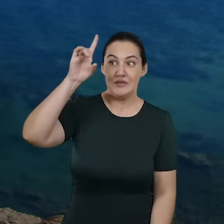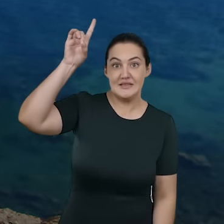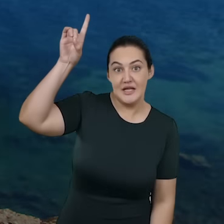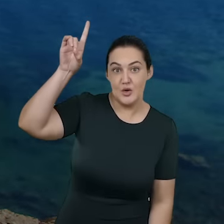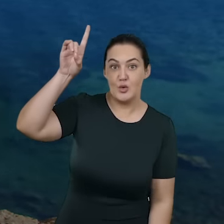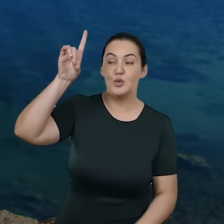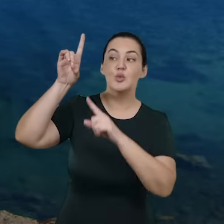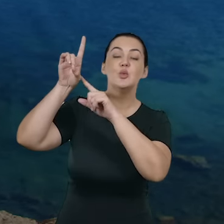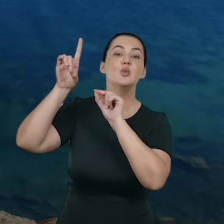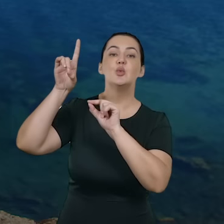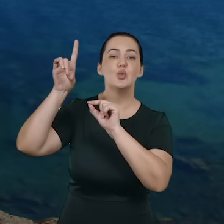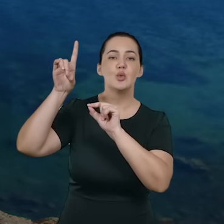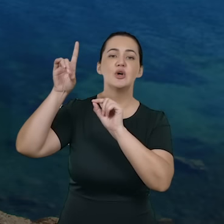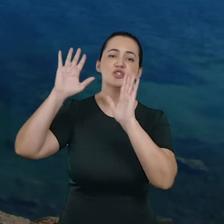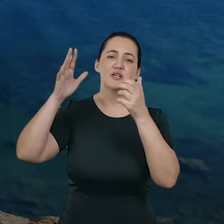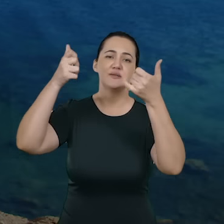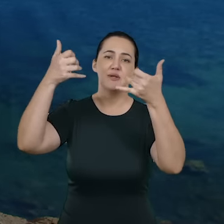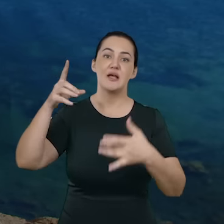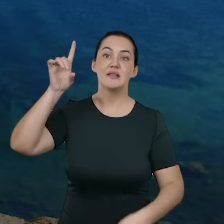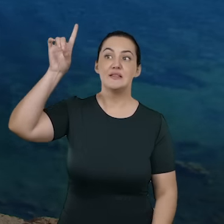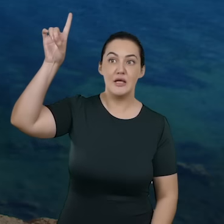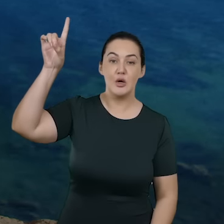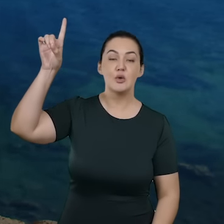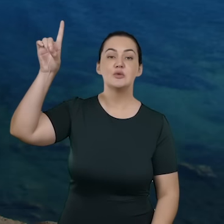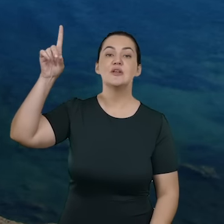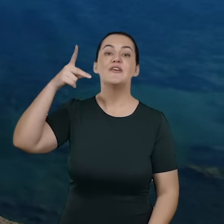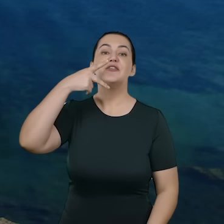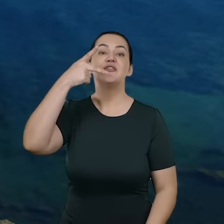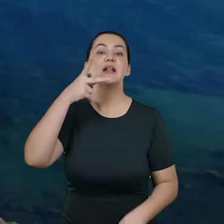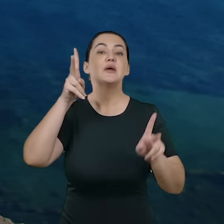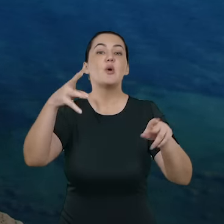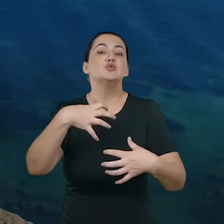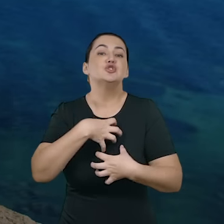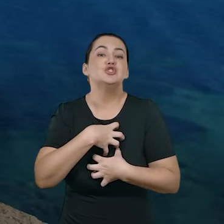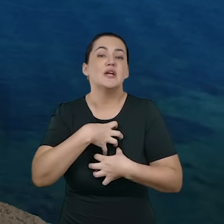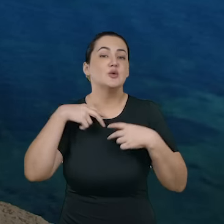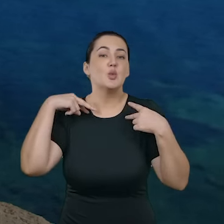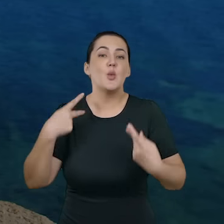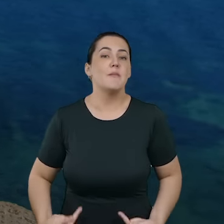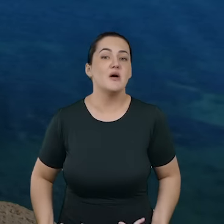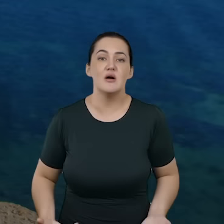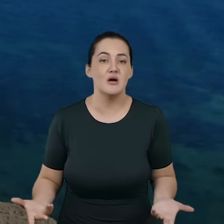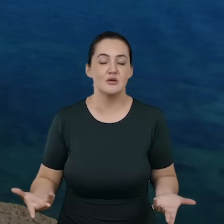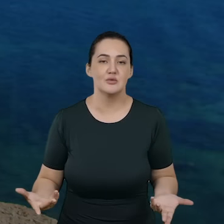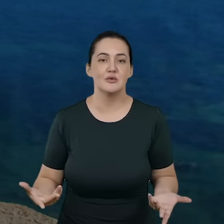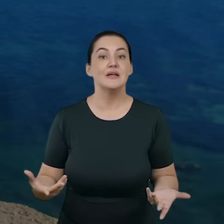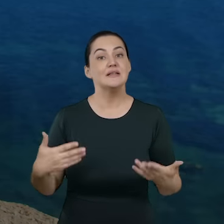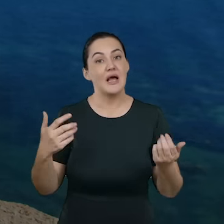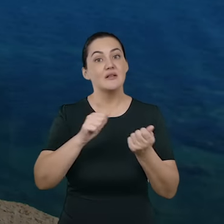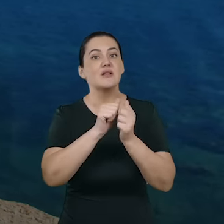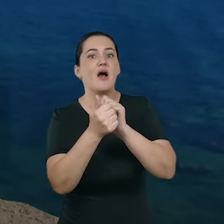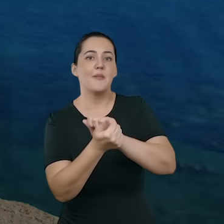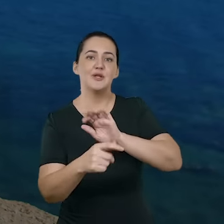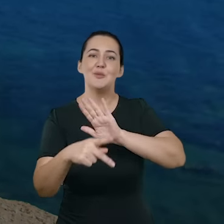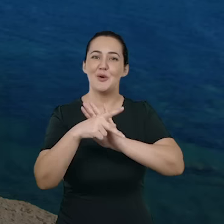que Deus, na Bíblia, como eu já citei no programa, fala com sotaque humano, é lógico que esse texto